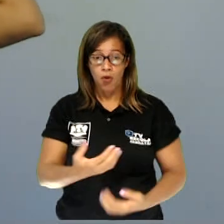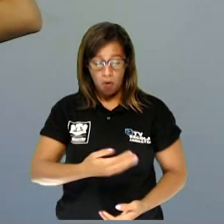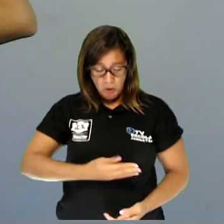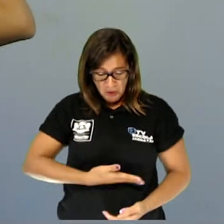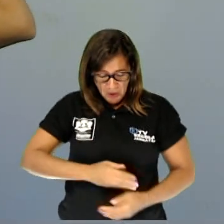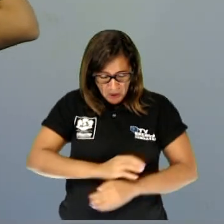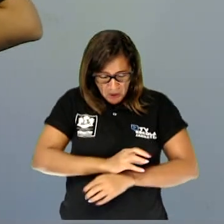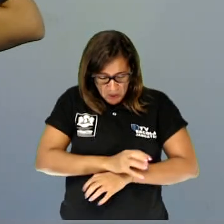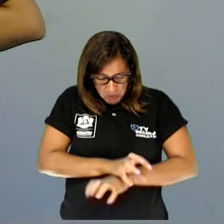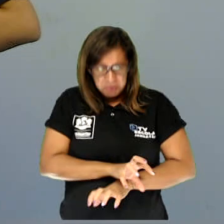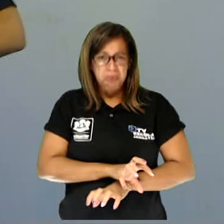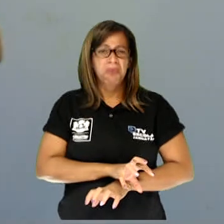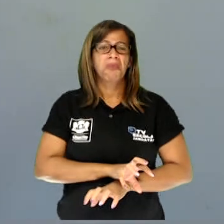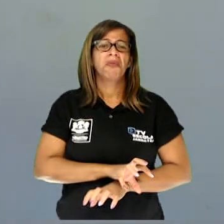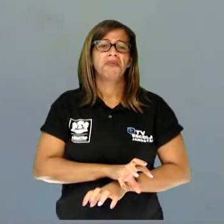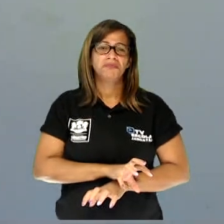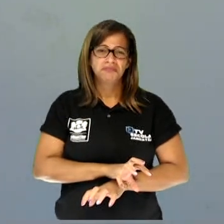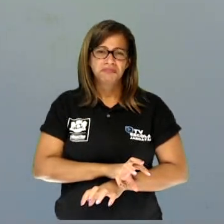vazia.